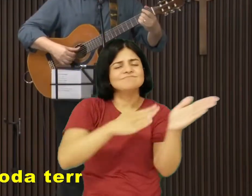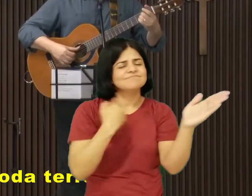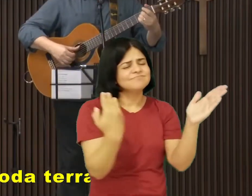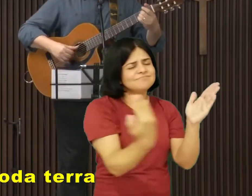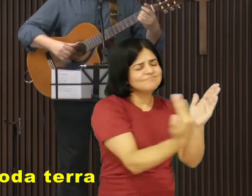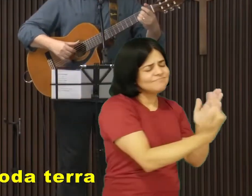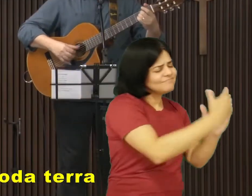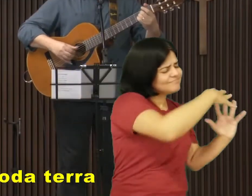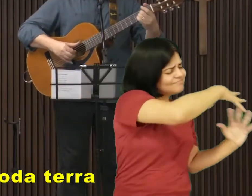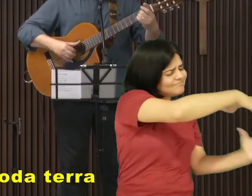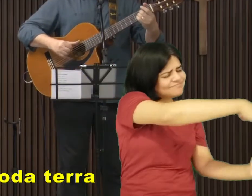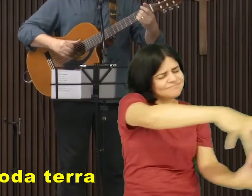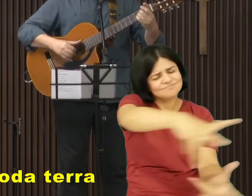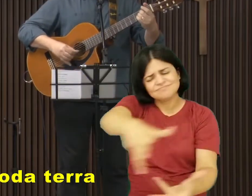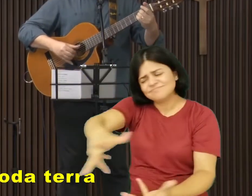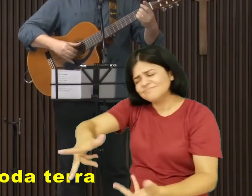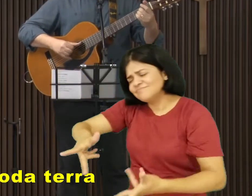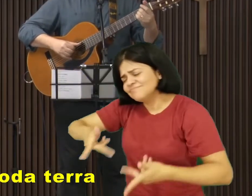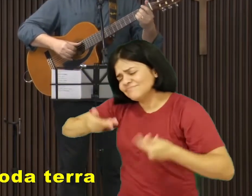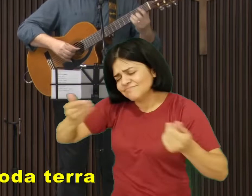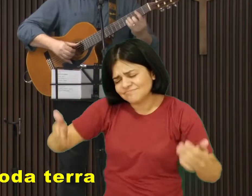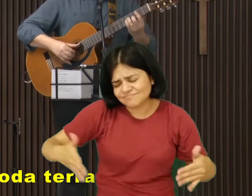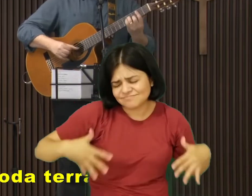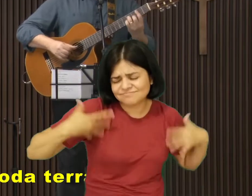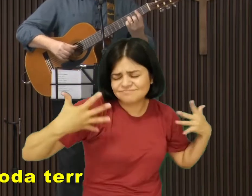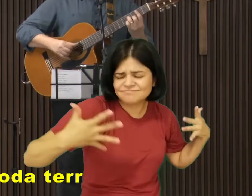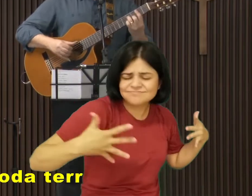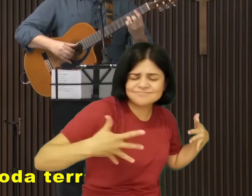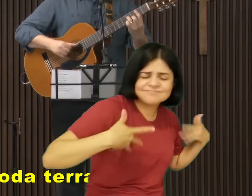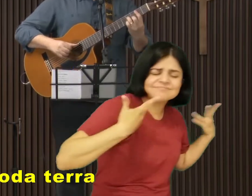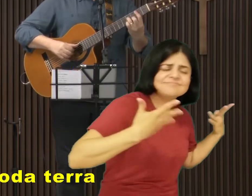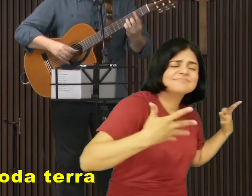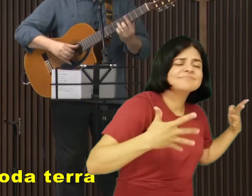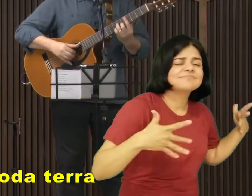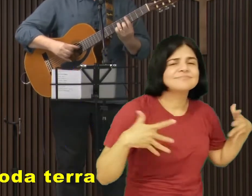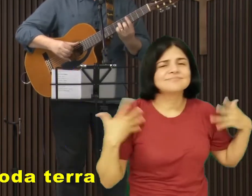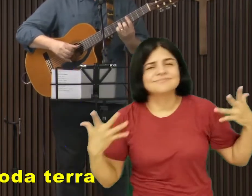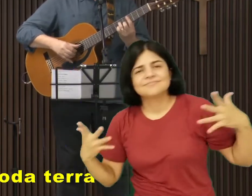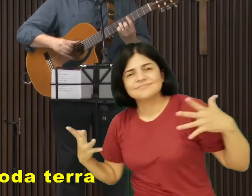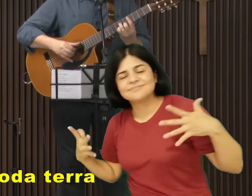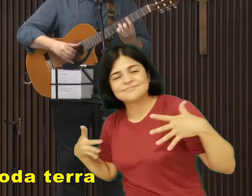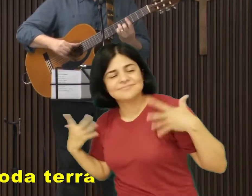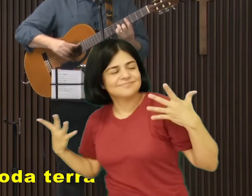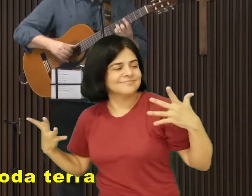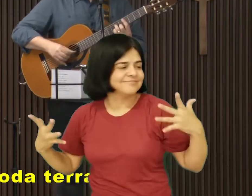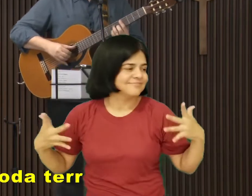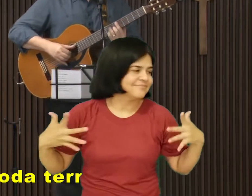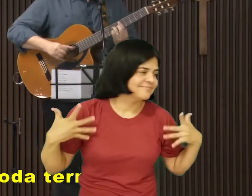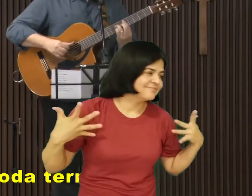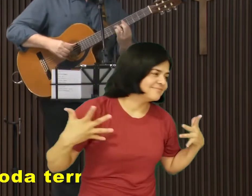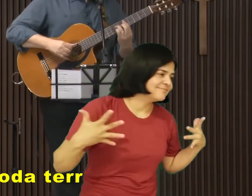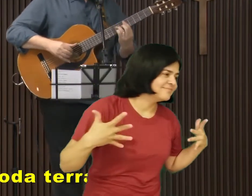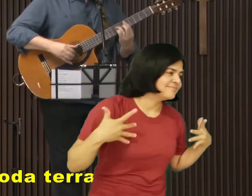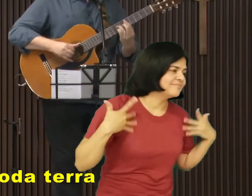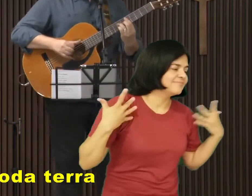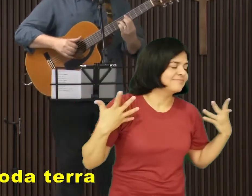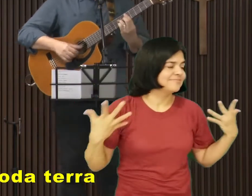a alegria de toda a terra.